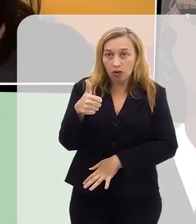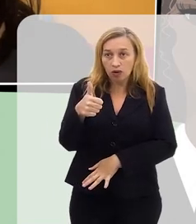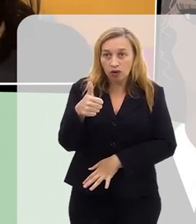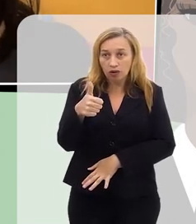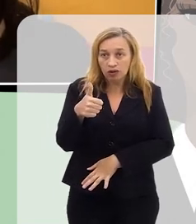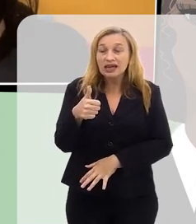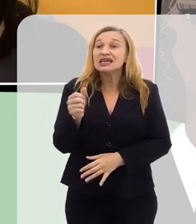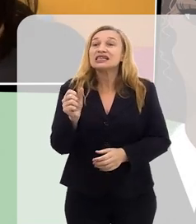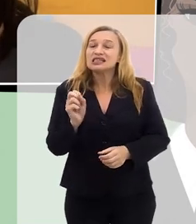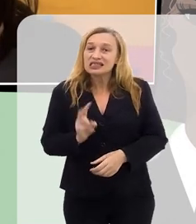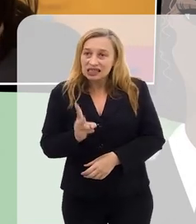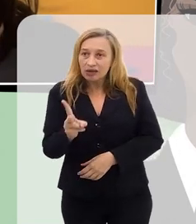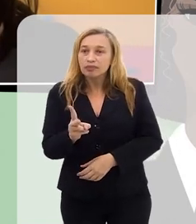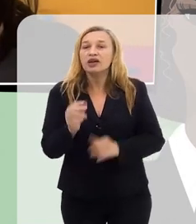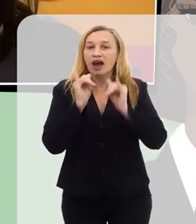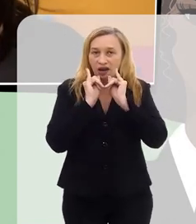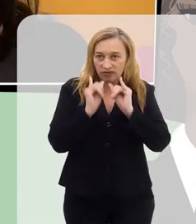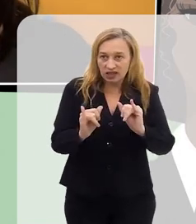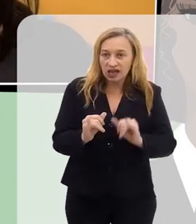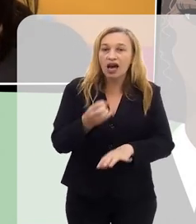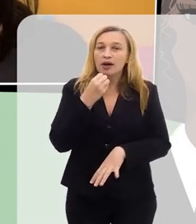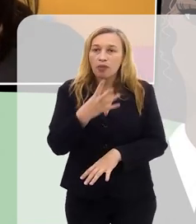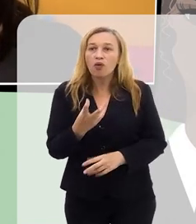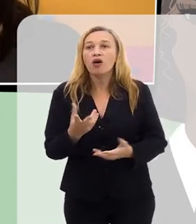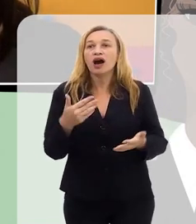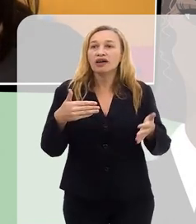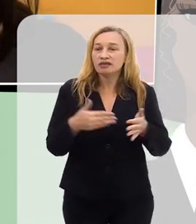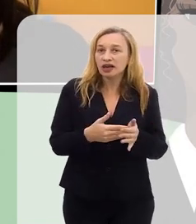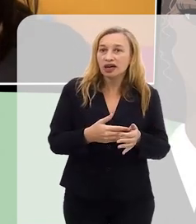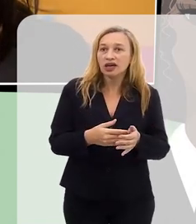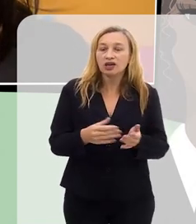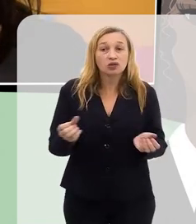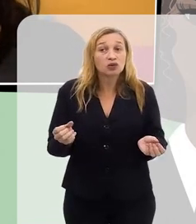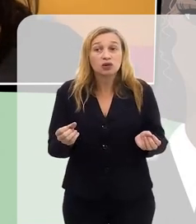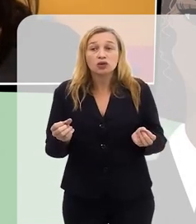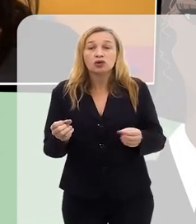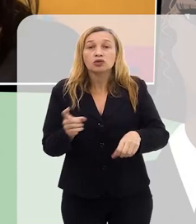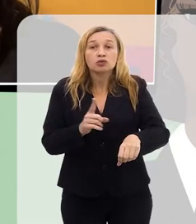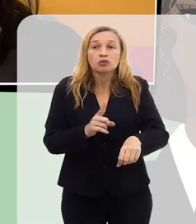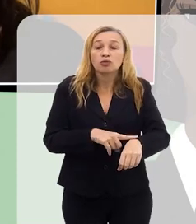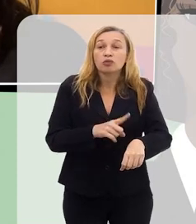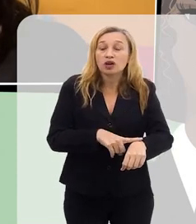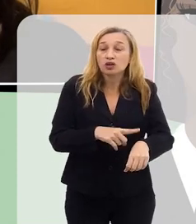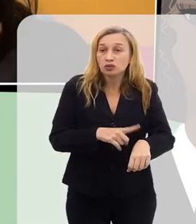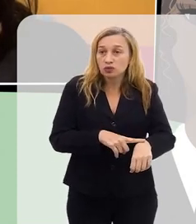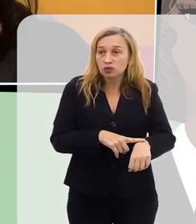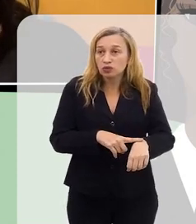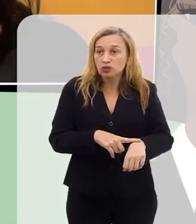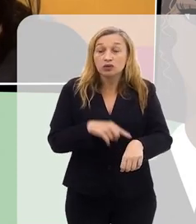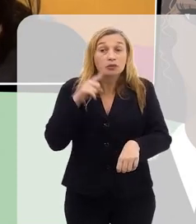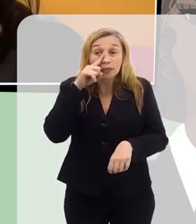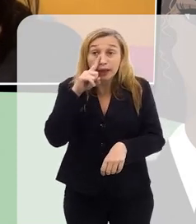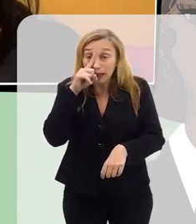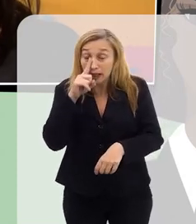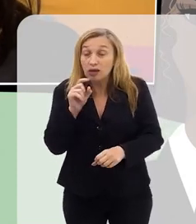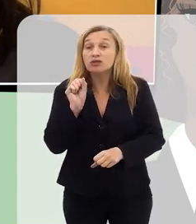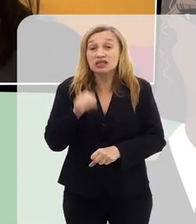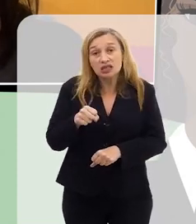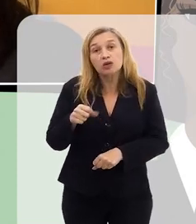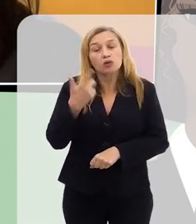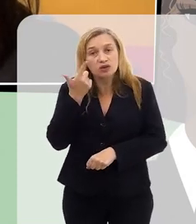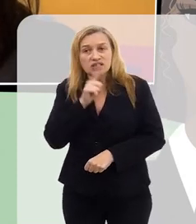contrações. Sempre é possível avisar, até em situações de extremo caos, de extrema urgência, a gente consegue